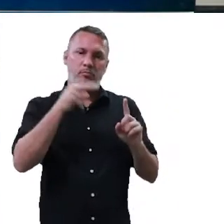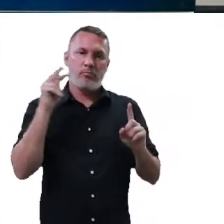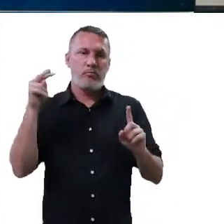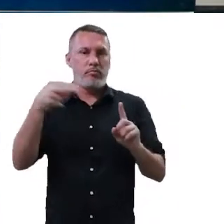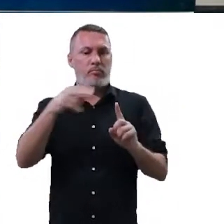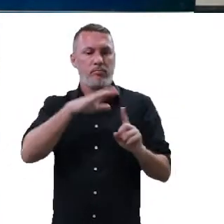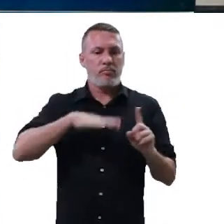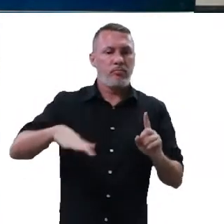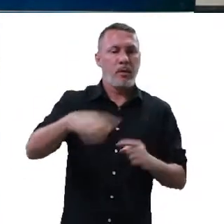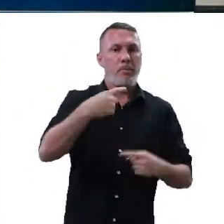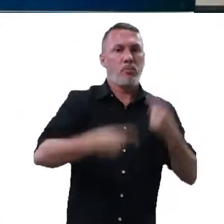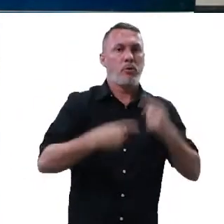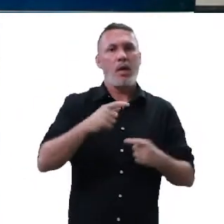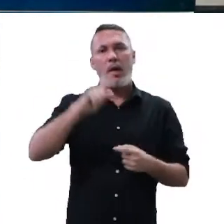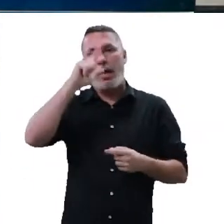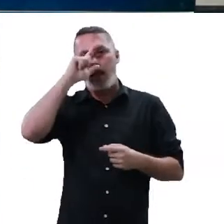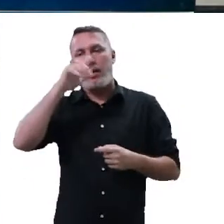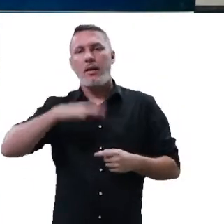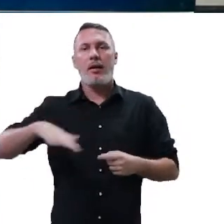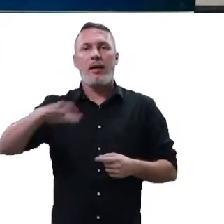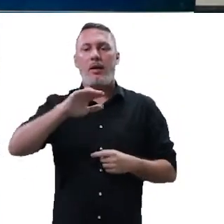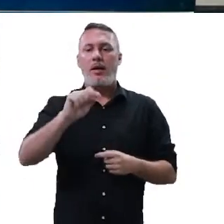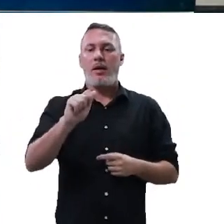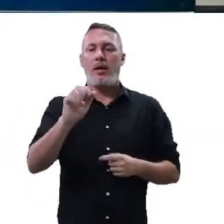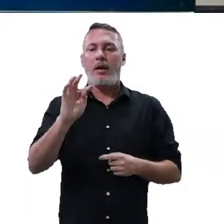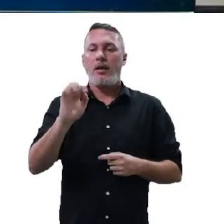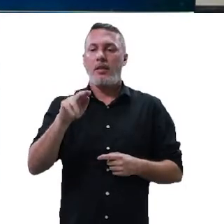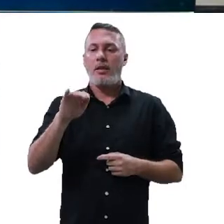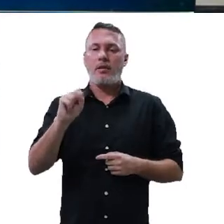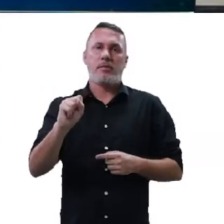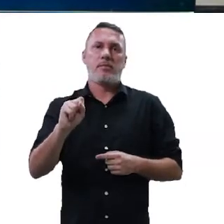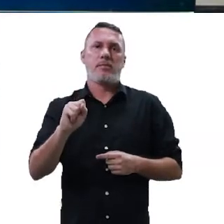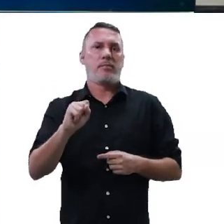atenções nas instituições em Atenas. A democracia era um sistema de